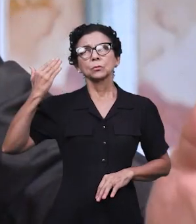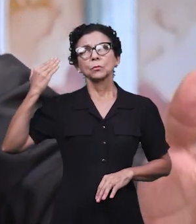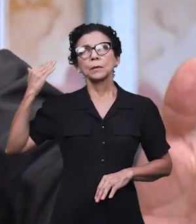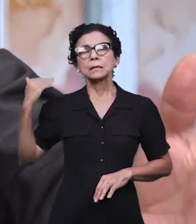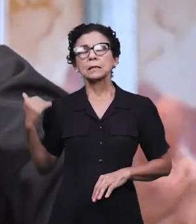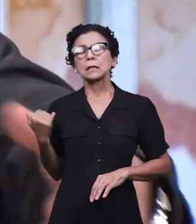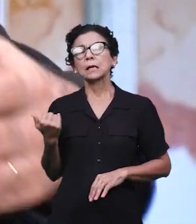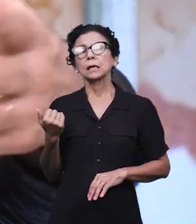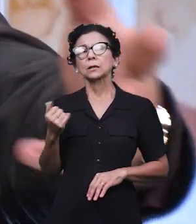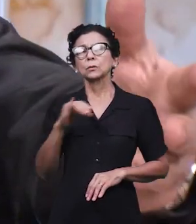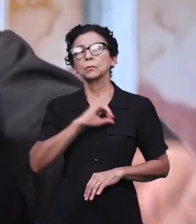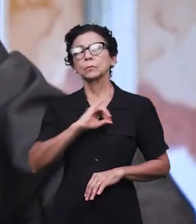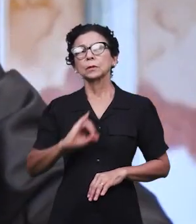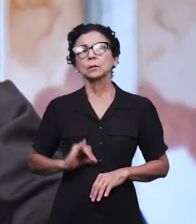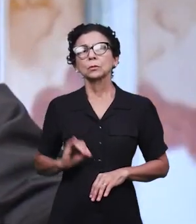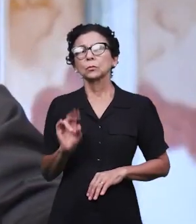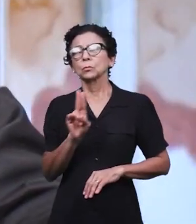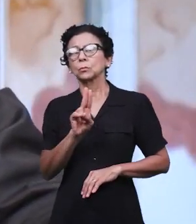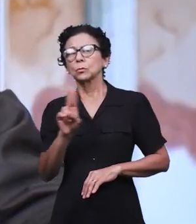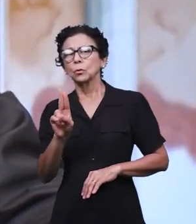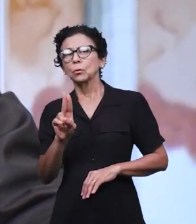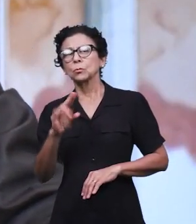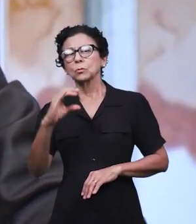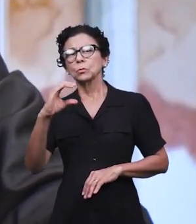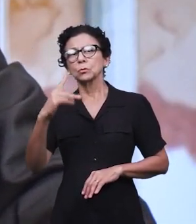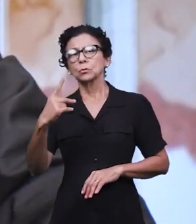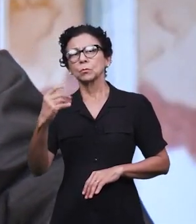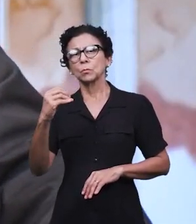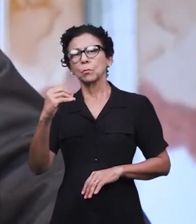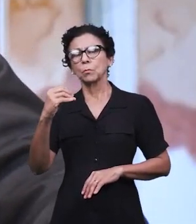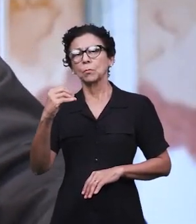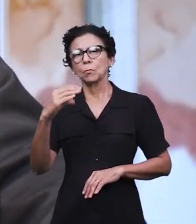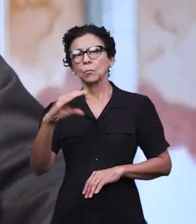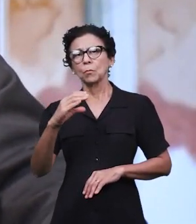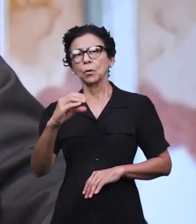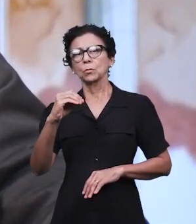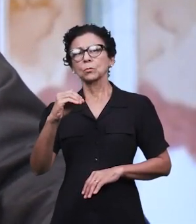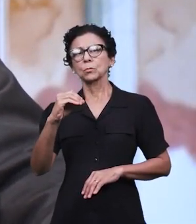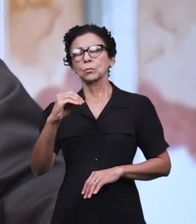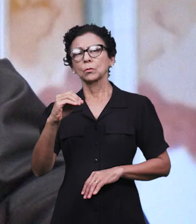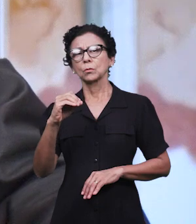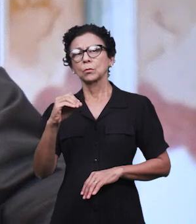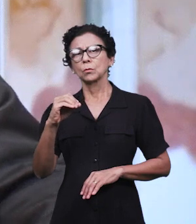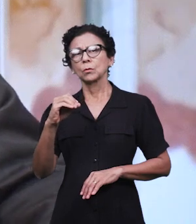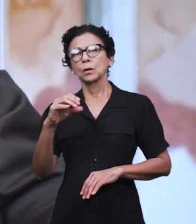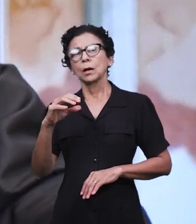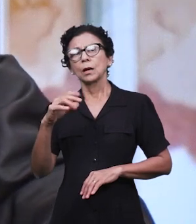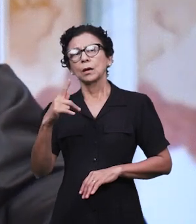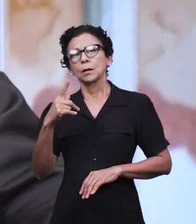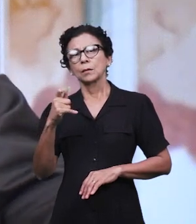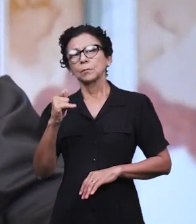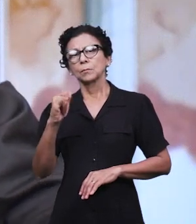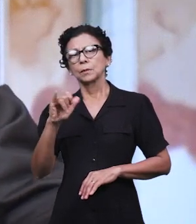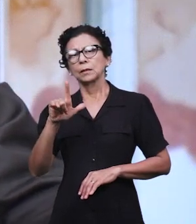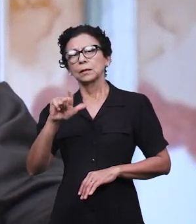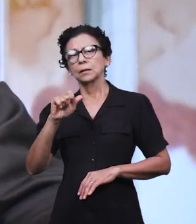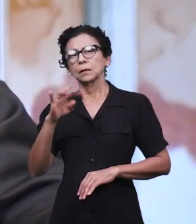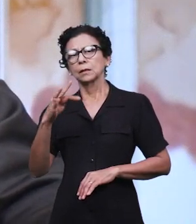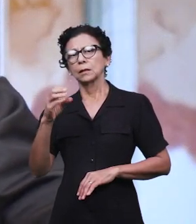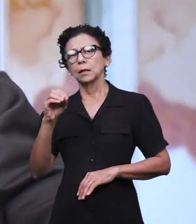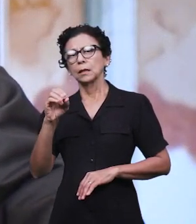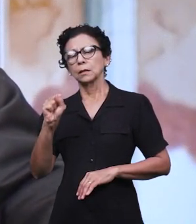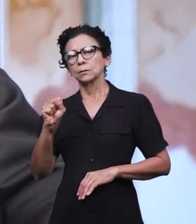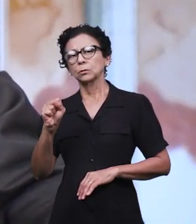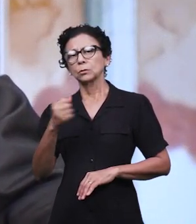em Cesareia, a chamada Cesareia Marítima, mas ele era governador lá da Judéia, né, dentro de